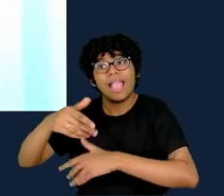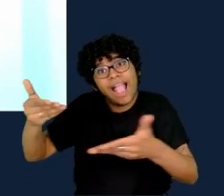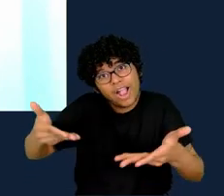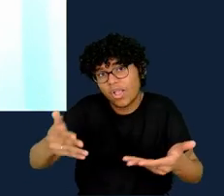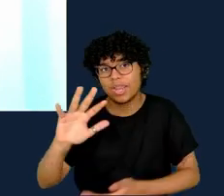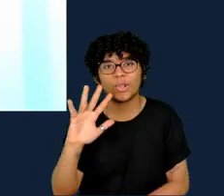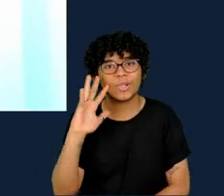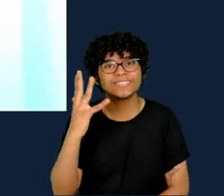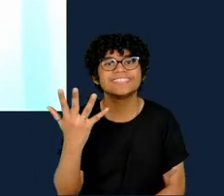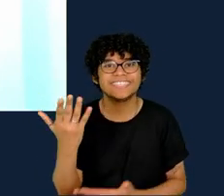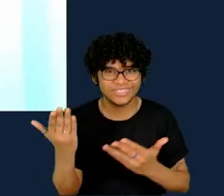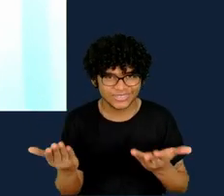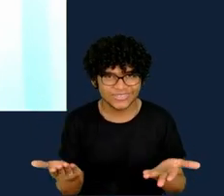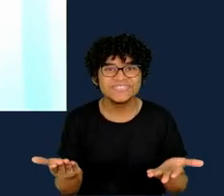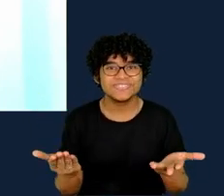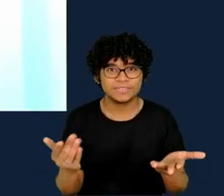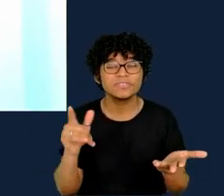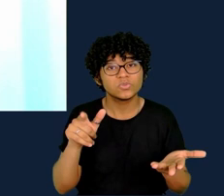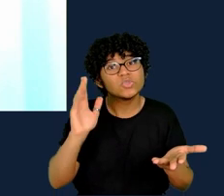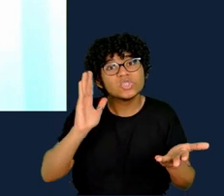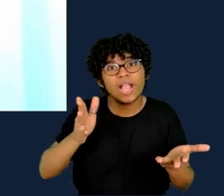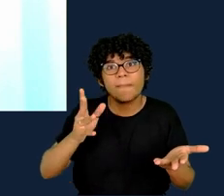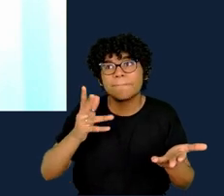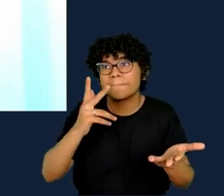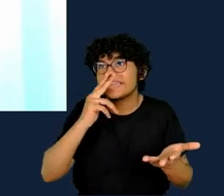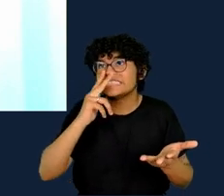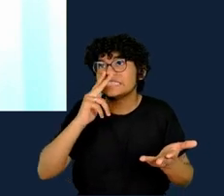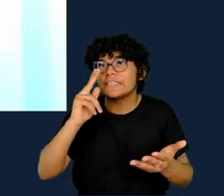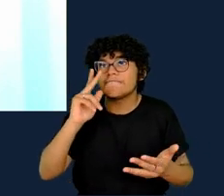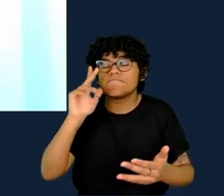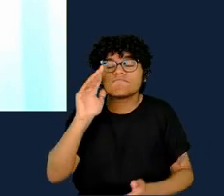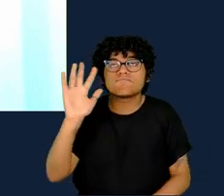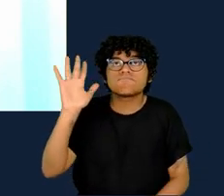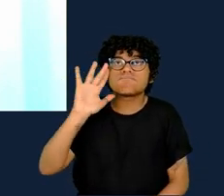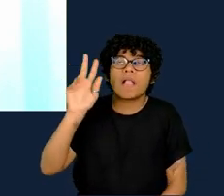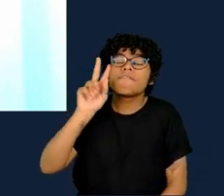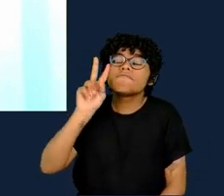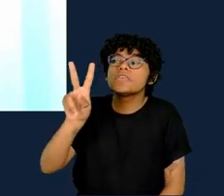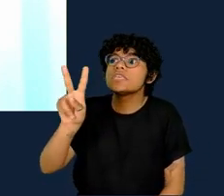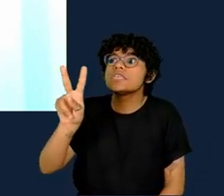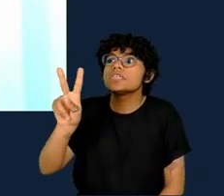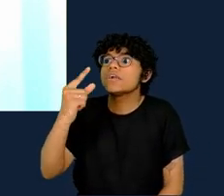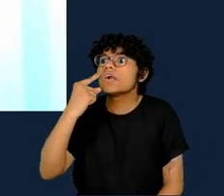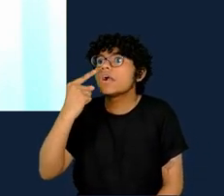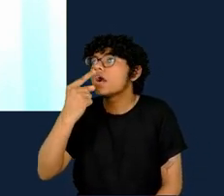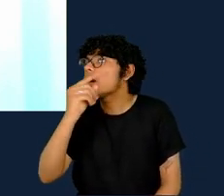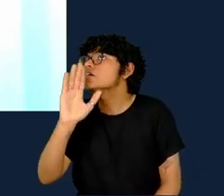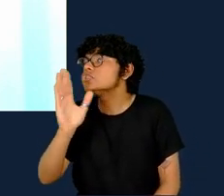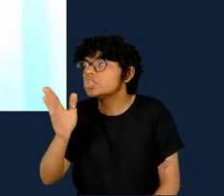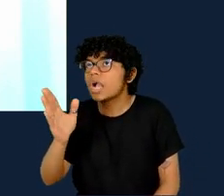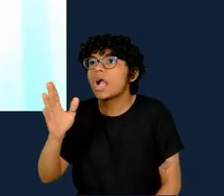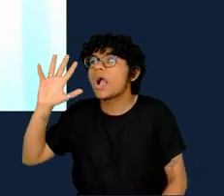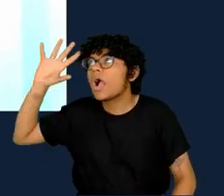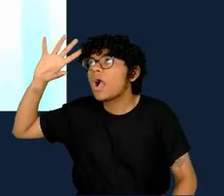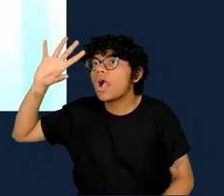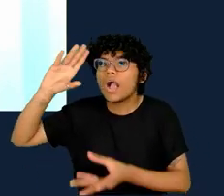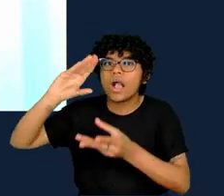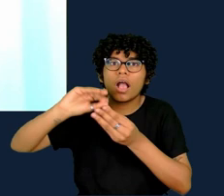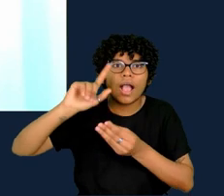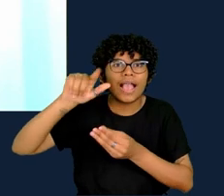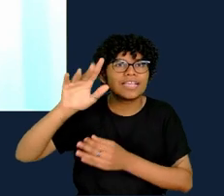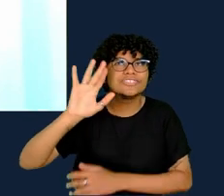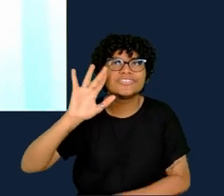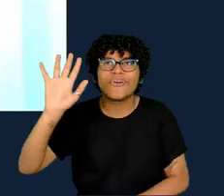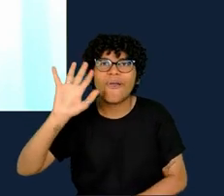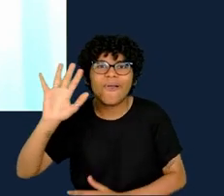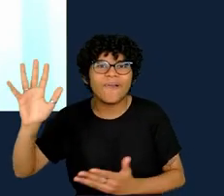Então, já tinha sido visto, né? É através de outros cosmos, através de sonho, através